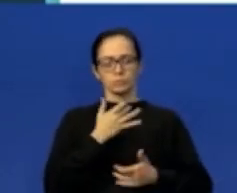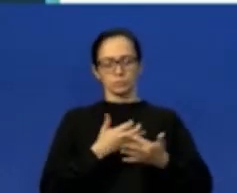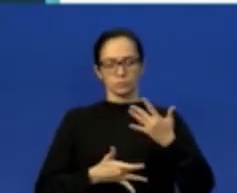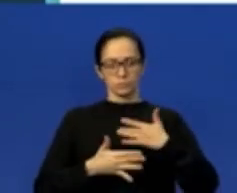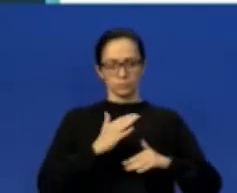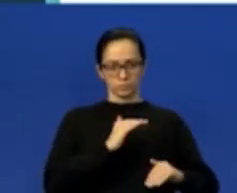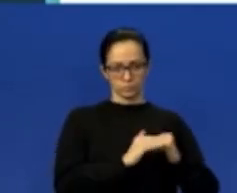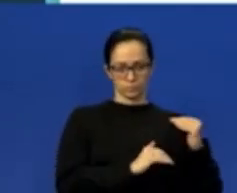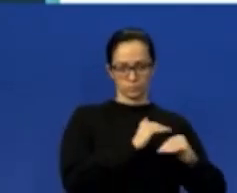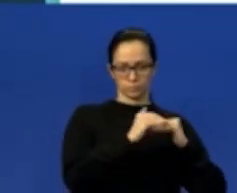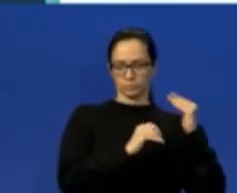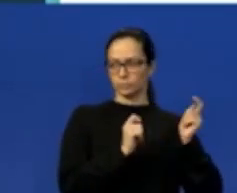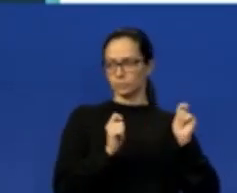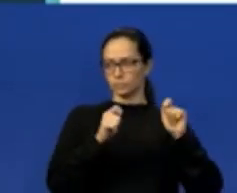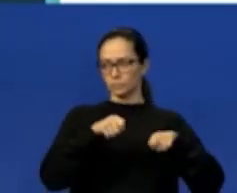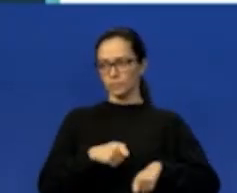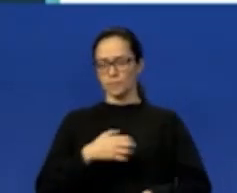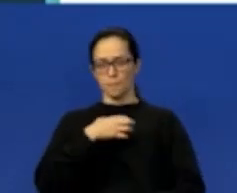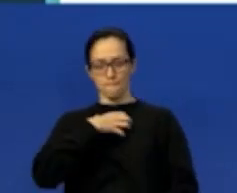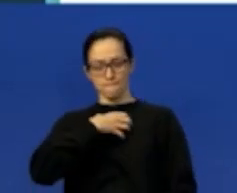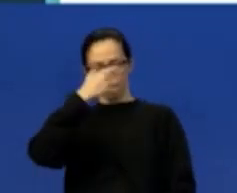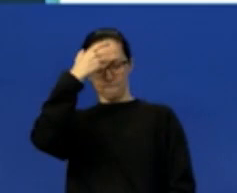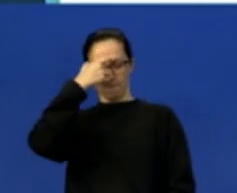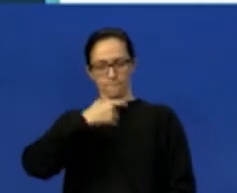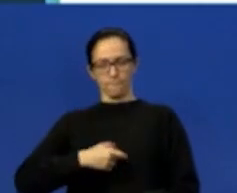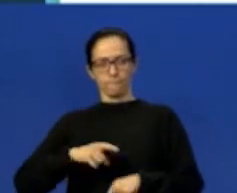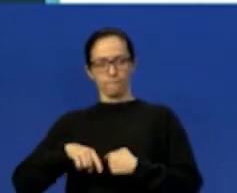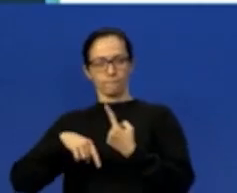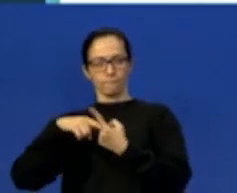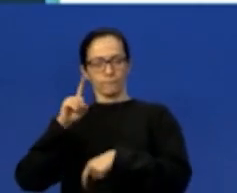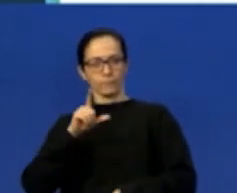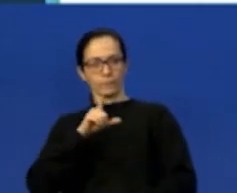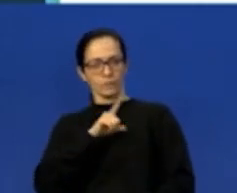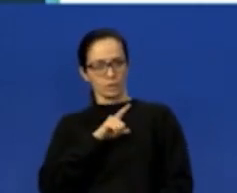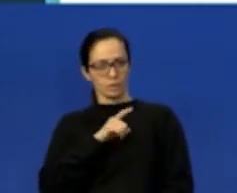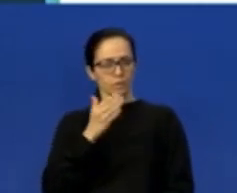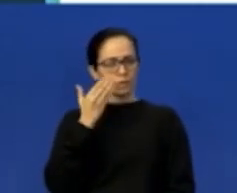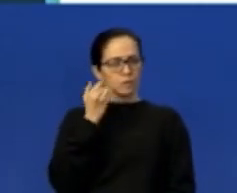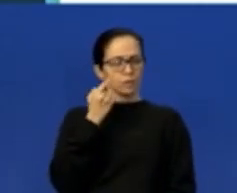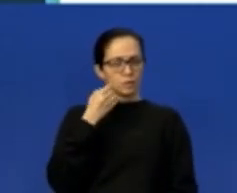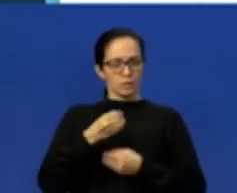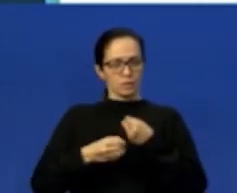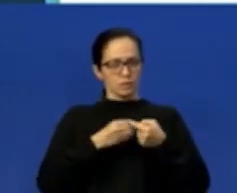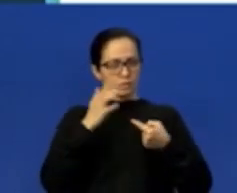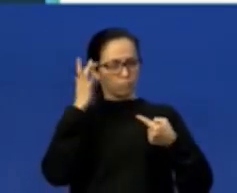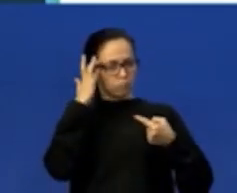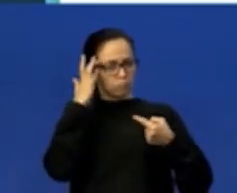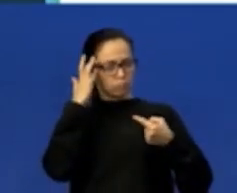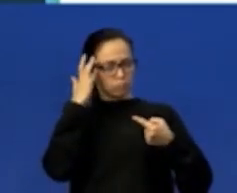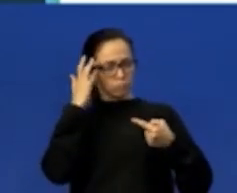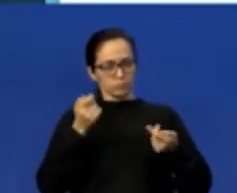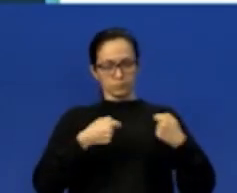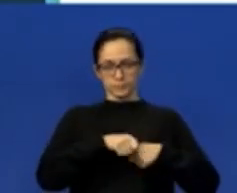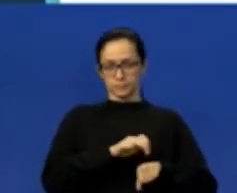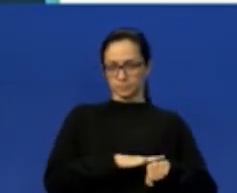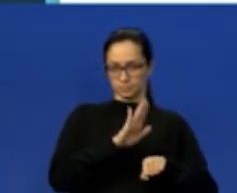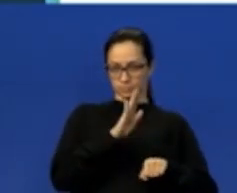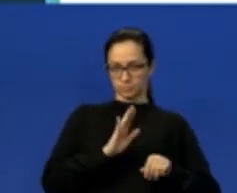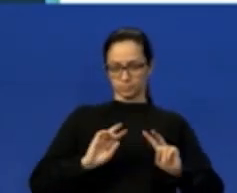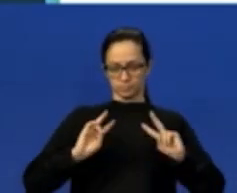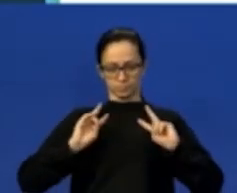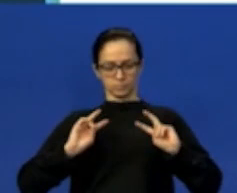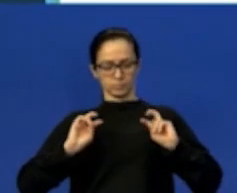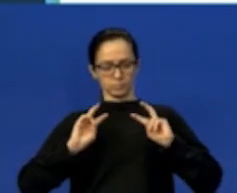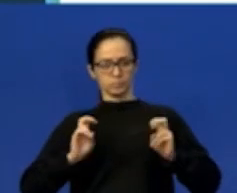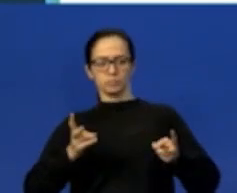o aumento da tonicidade muscular, os desafios mentais que são impostos pela prática de lutas, os estímulos coordenativos, lembre-se,